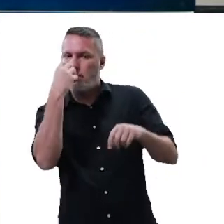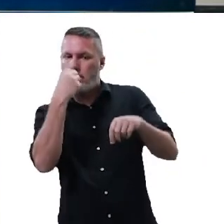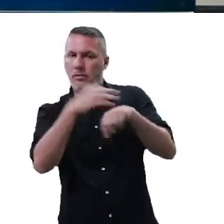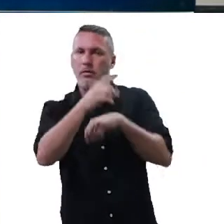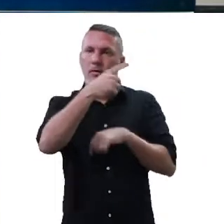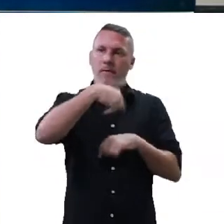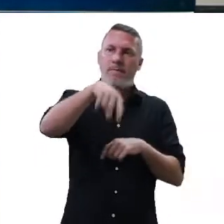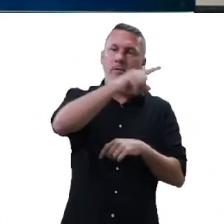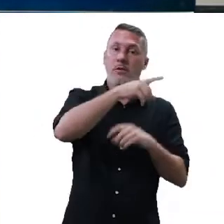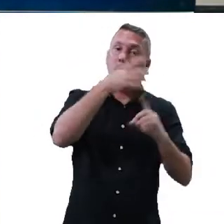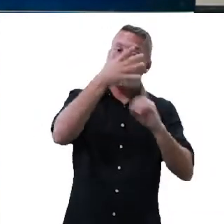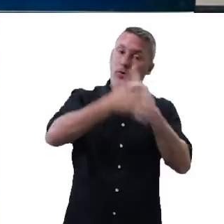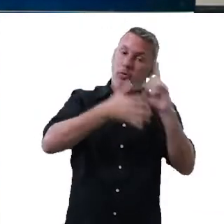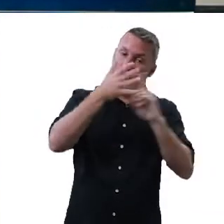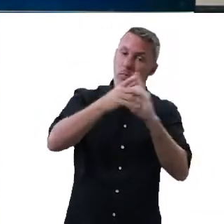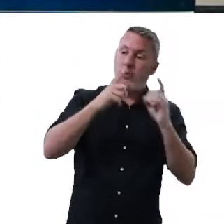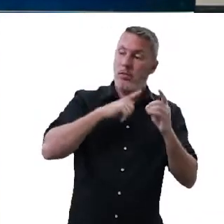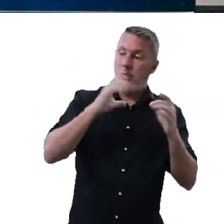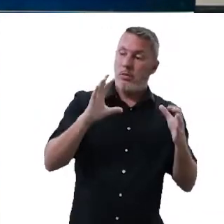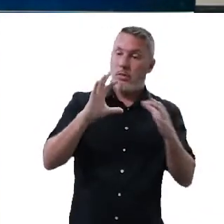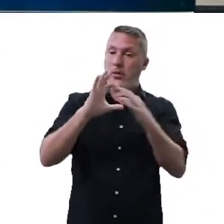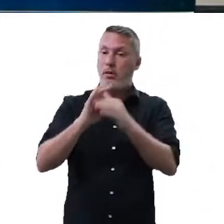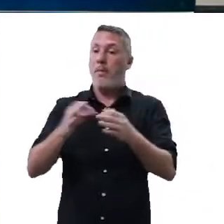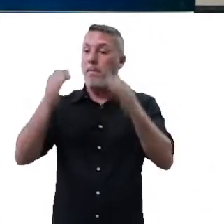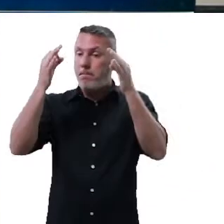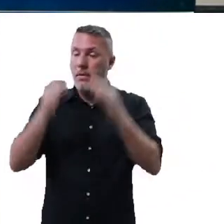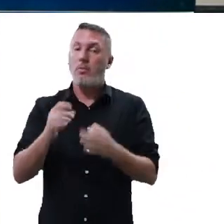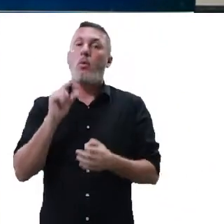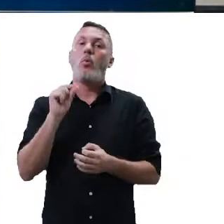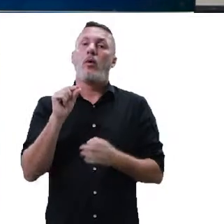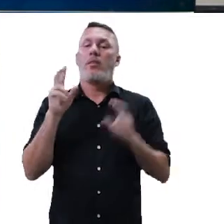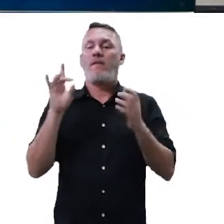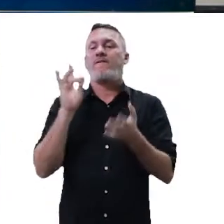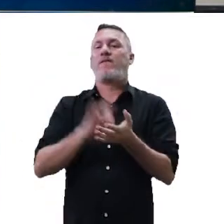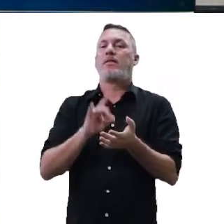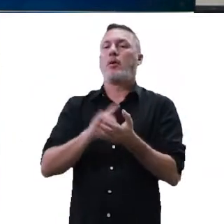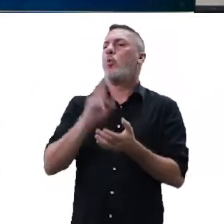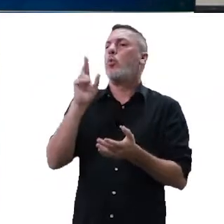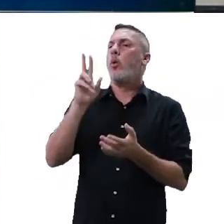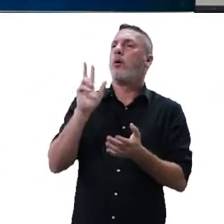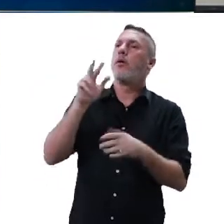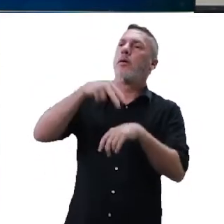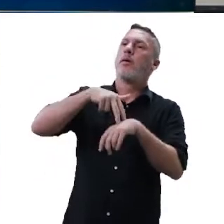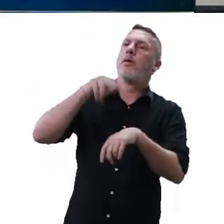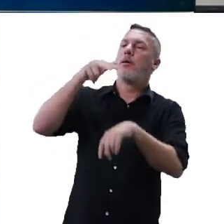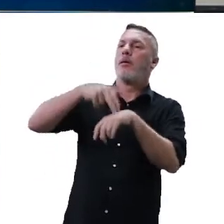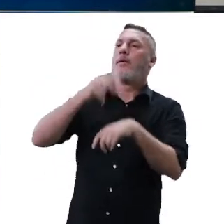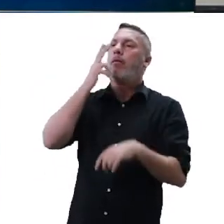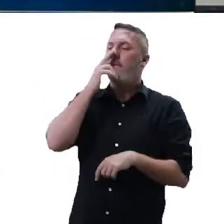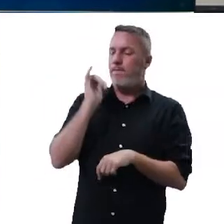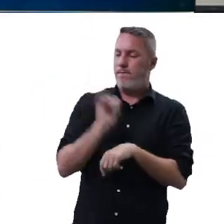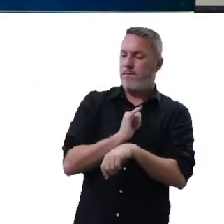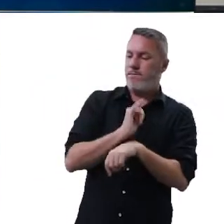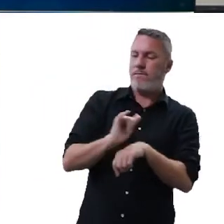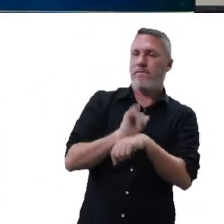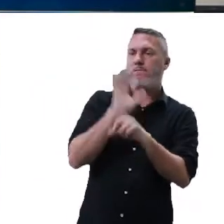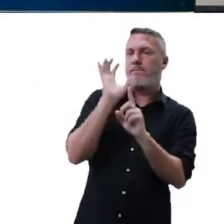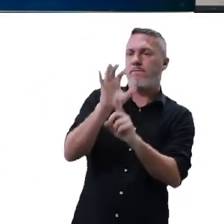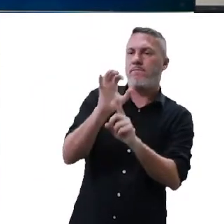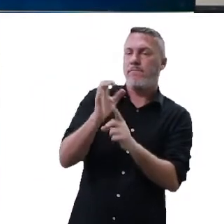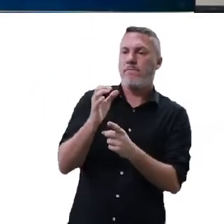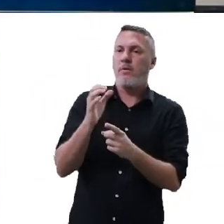ou aquelas falas estivessem, de certa forma, baseado em verdades, e não apenas em técnicas